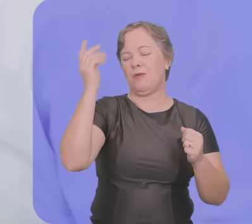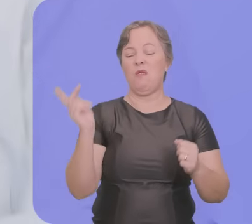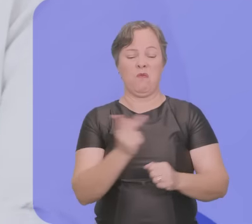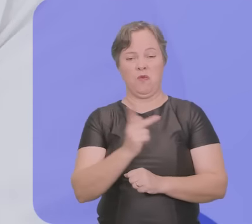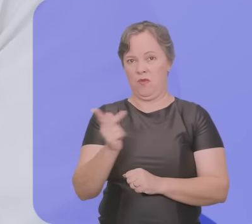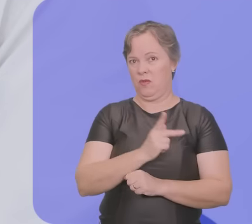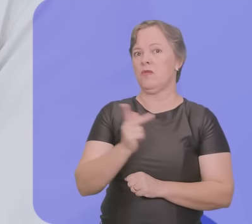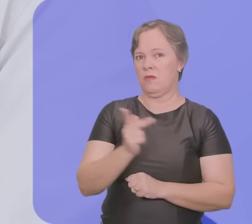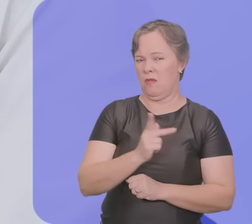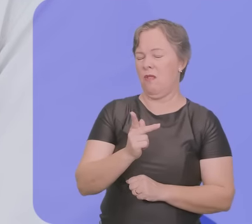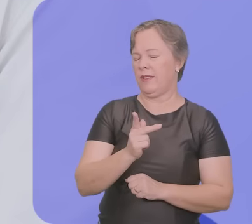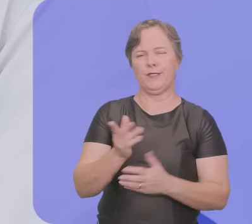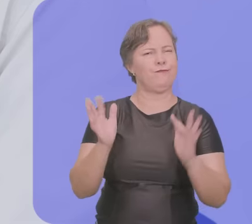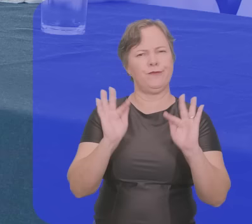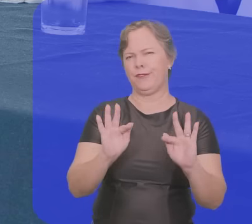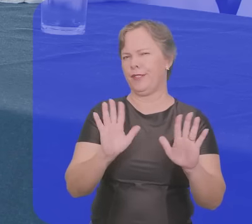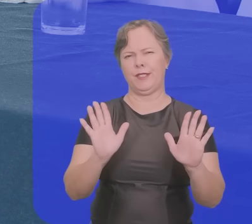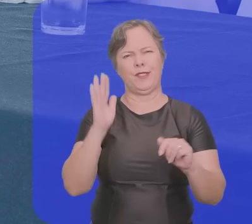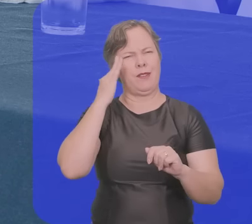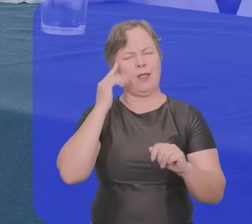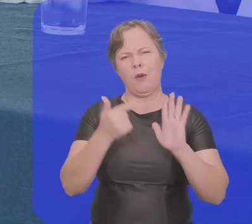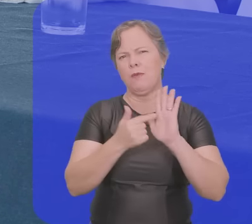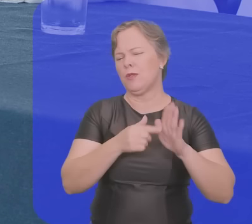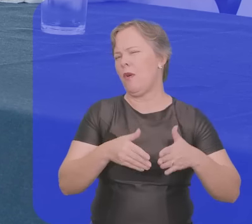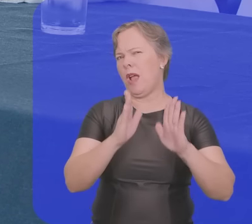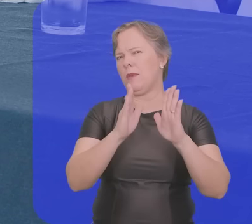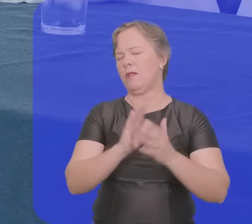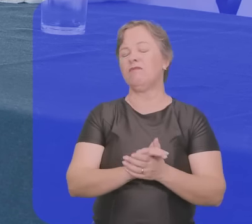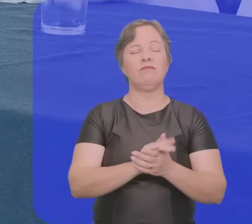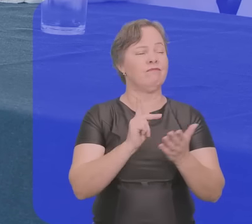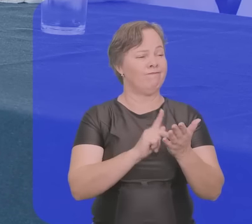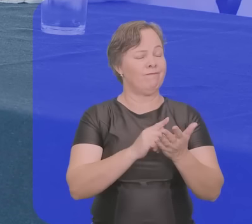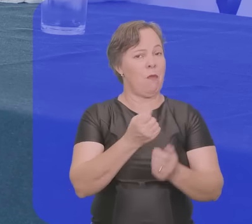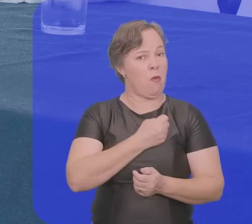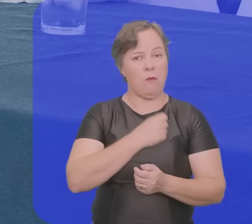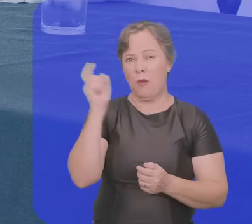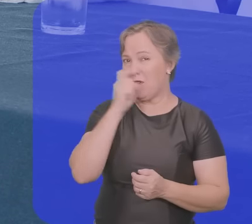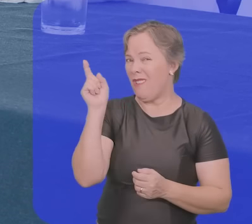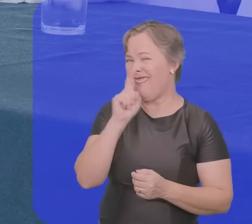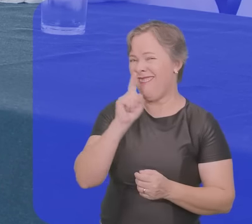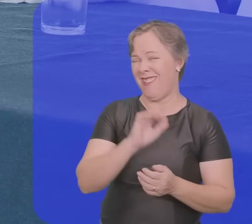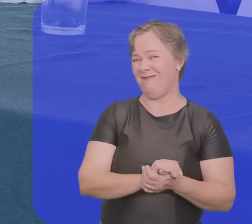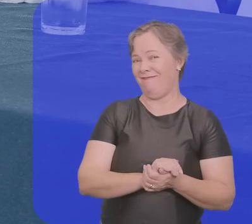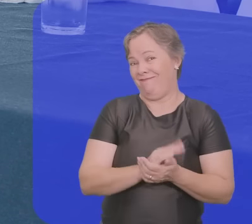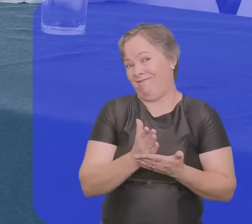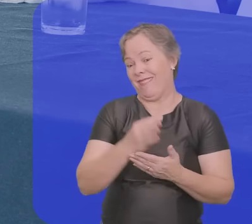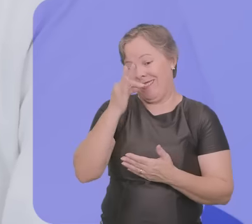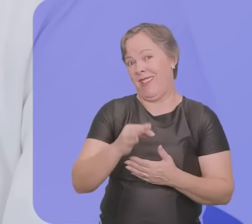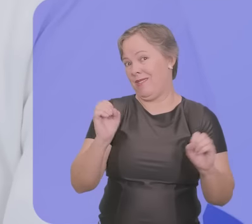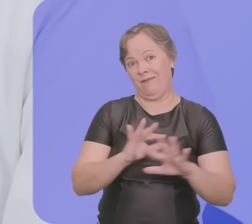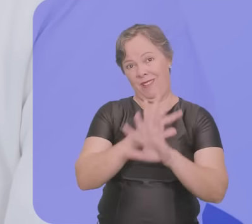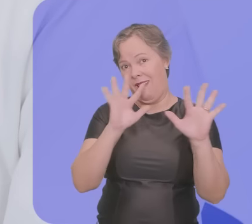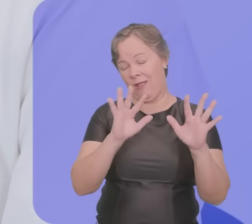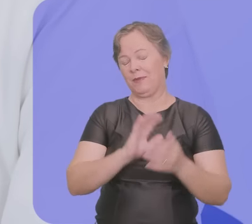e apontou as soluções, os caminhos ali. Ou seja, os números não mentiram, né? Exatamente. Não tem como você contestar esse tipo de informação, né? Isso mesmo.